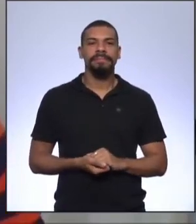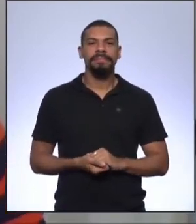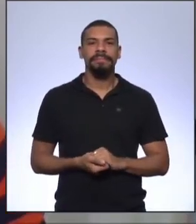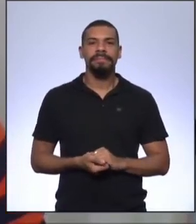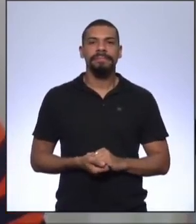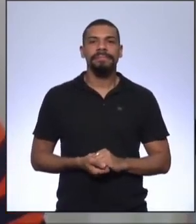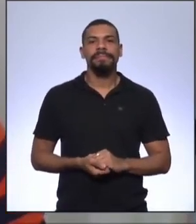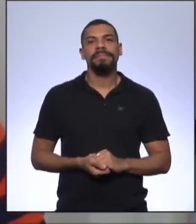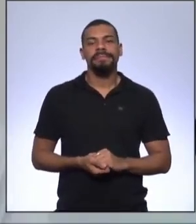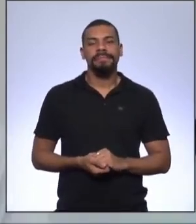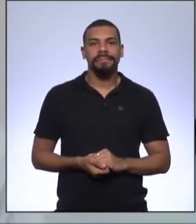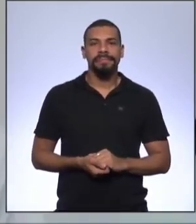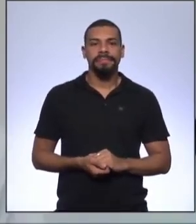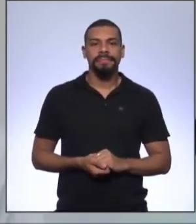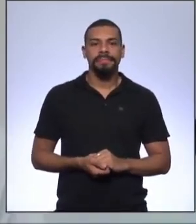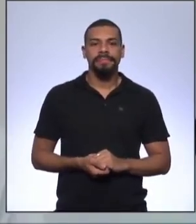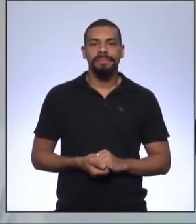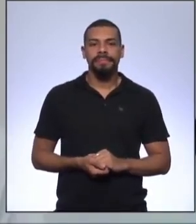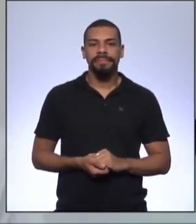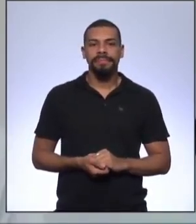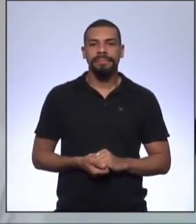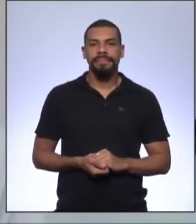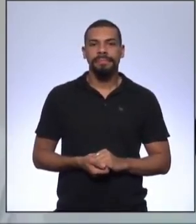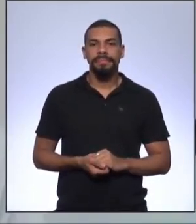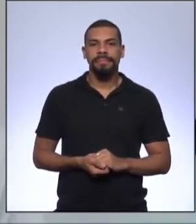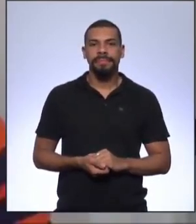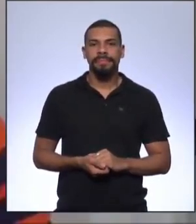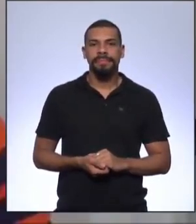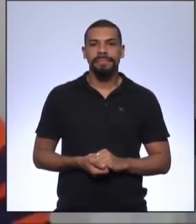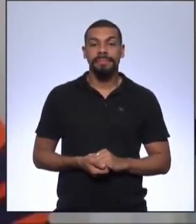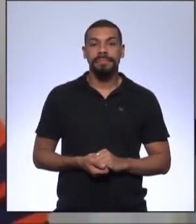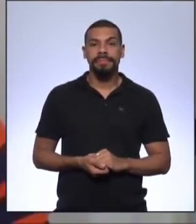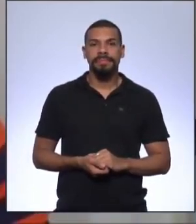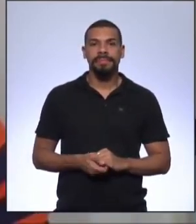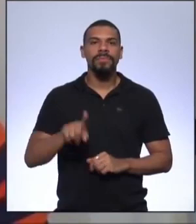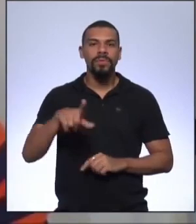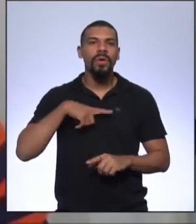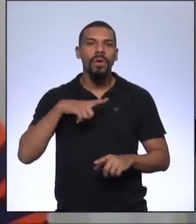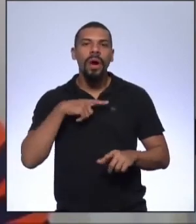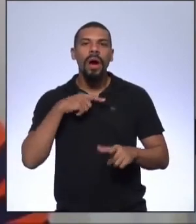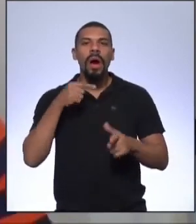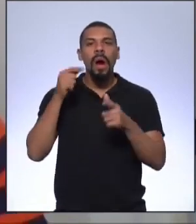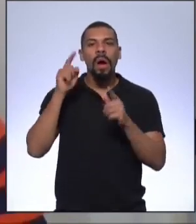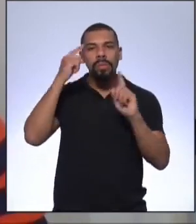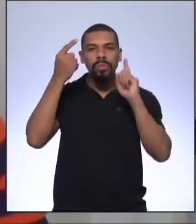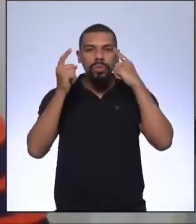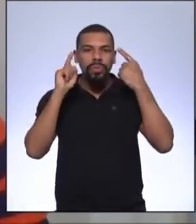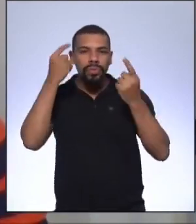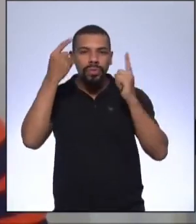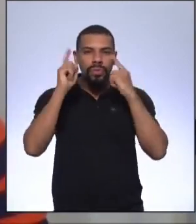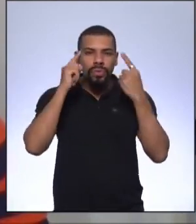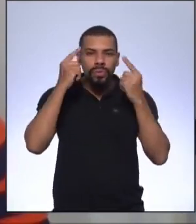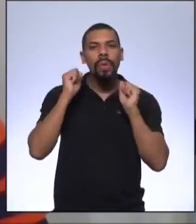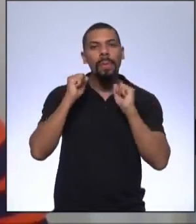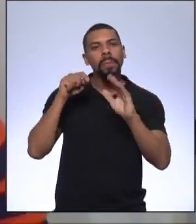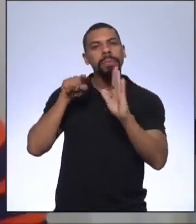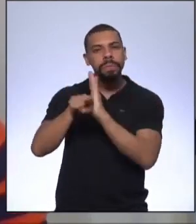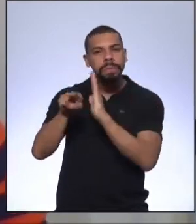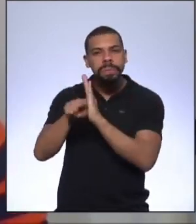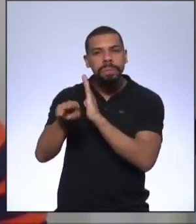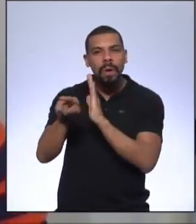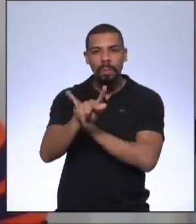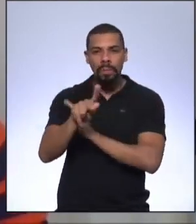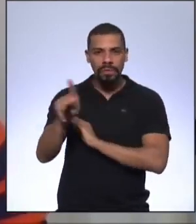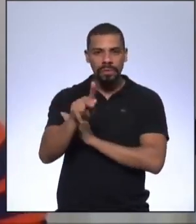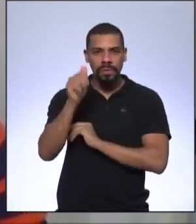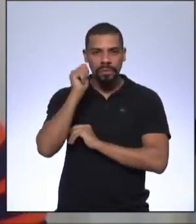Oi, pessoal. Então, vamos lá, olha só. Qualquer coisa aí precisar falar, fala com a professora Antônia que ela passa para a gente, hein, ó. O pessoal falou